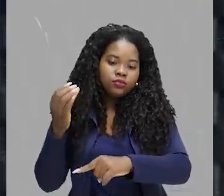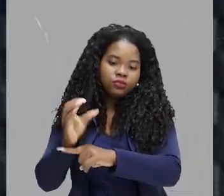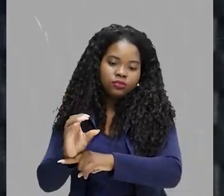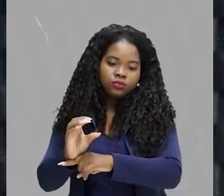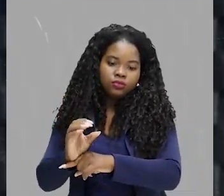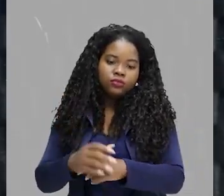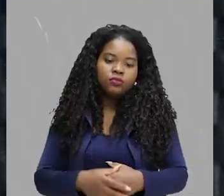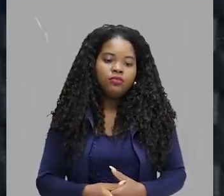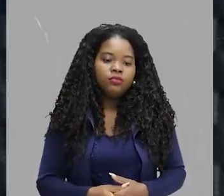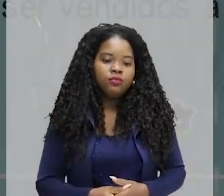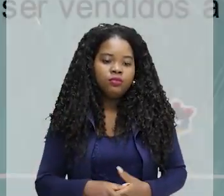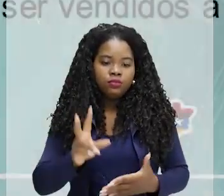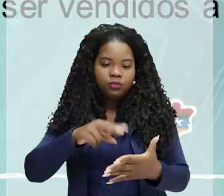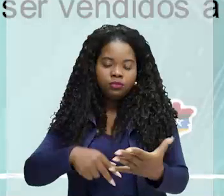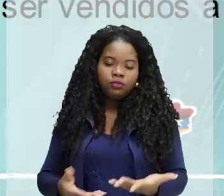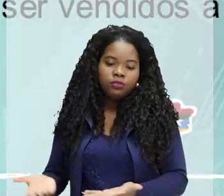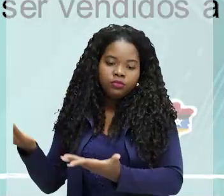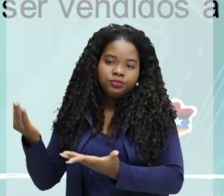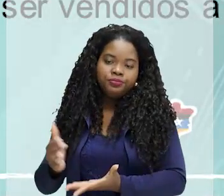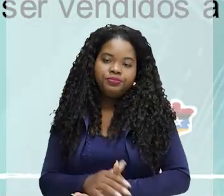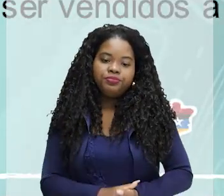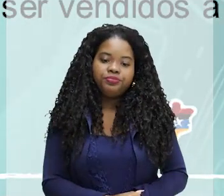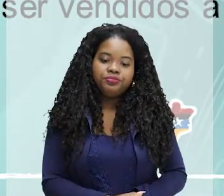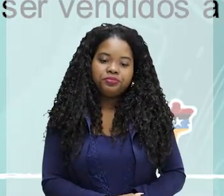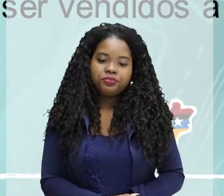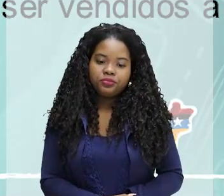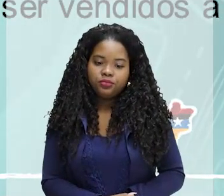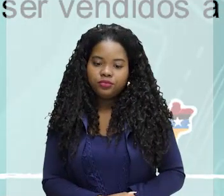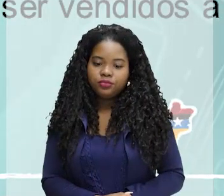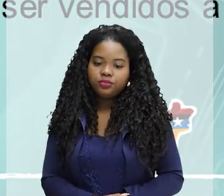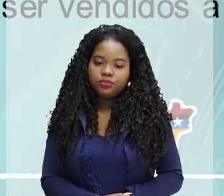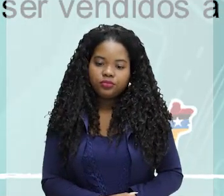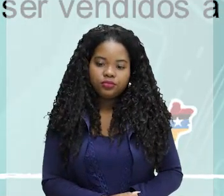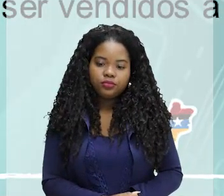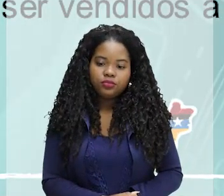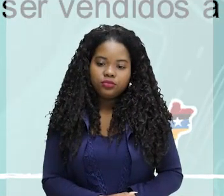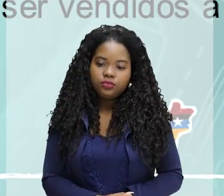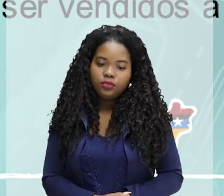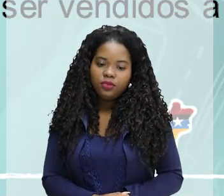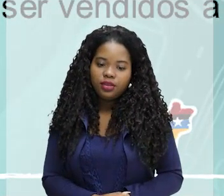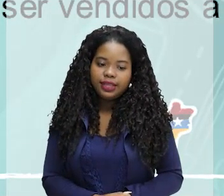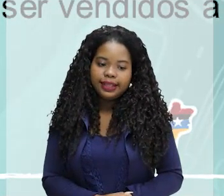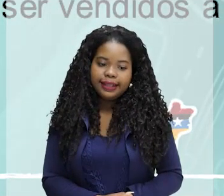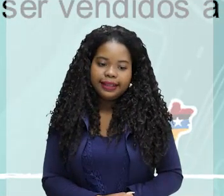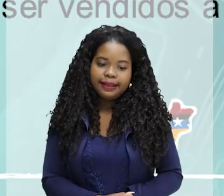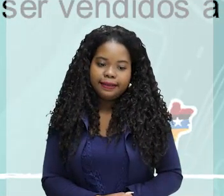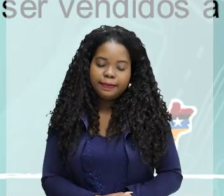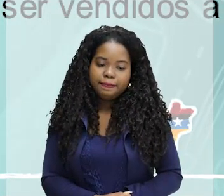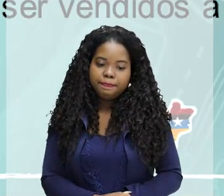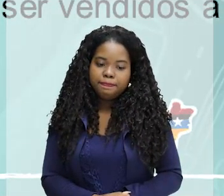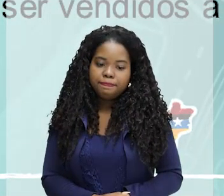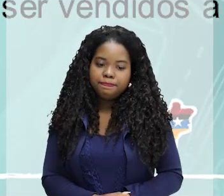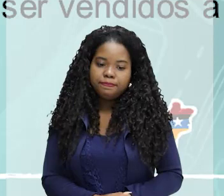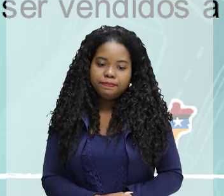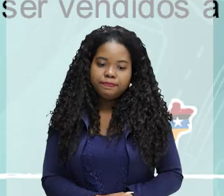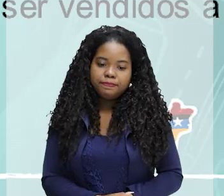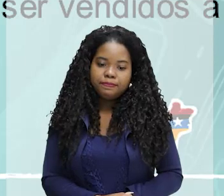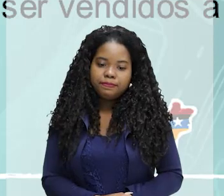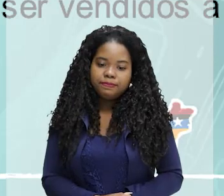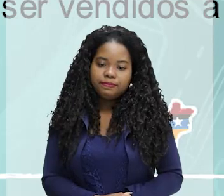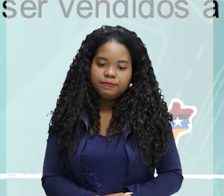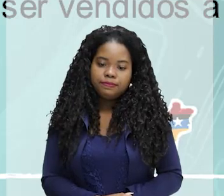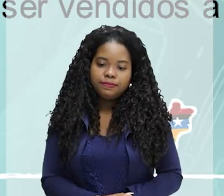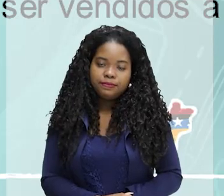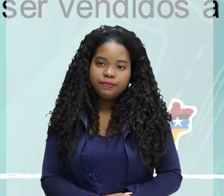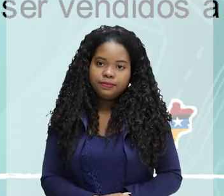só. Os créditos de carbono, ou RCE, reduções certificadas de emissões, são cotas de concessões